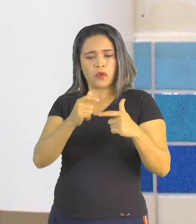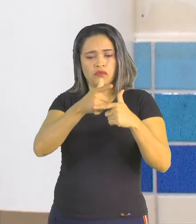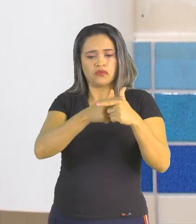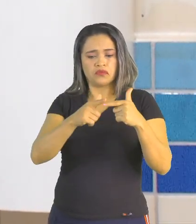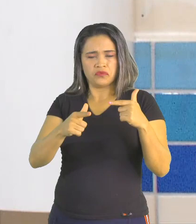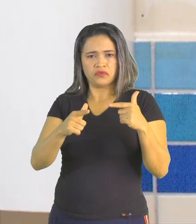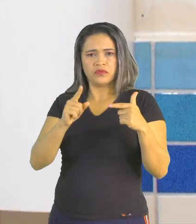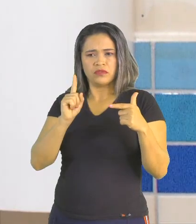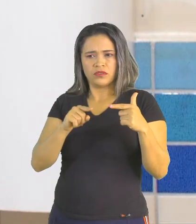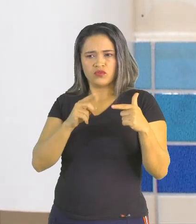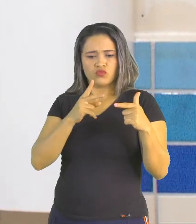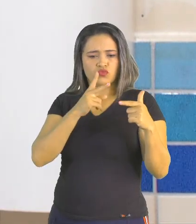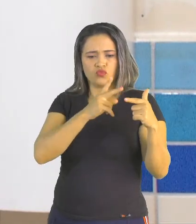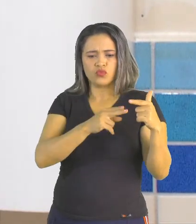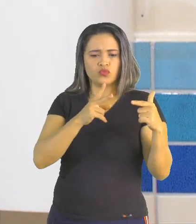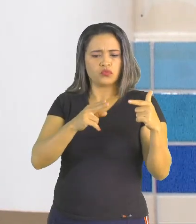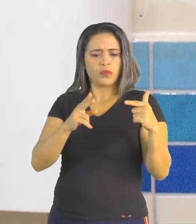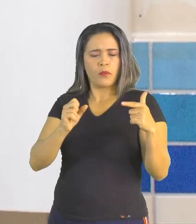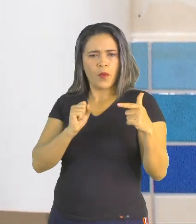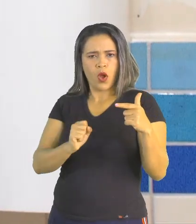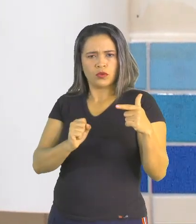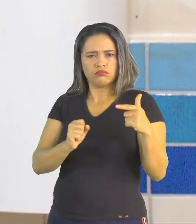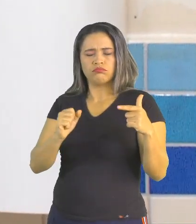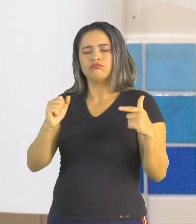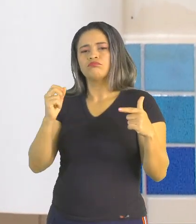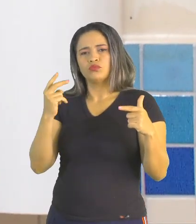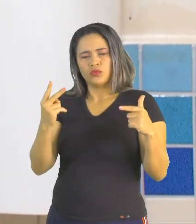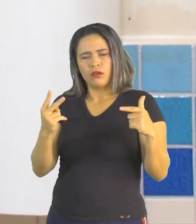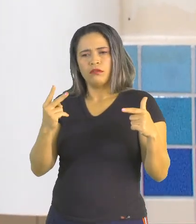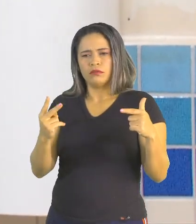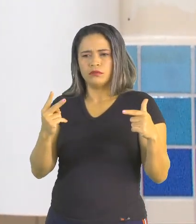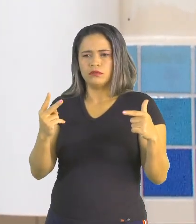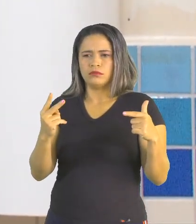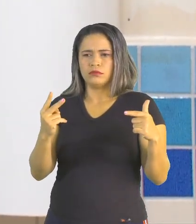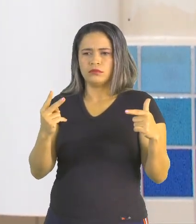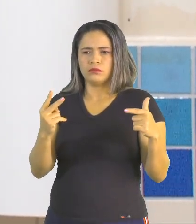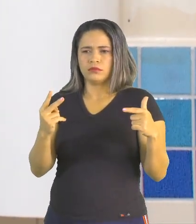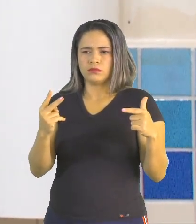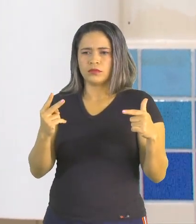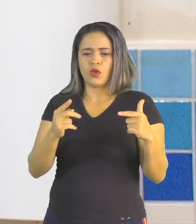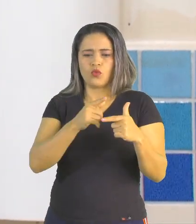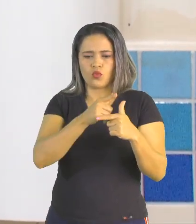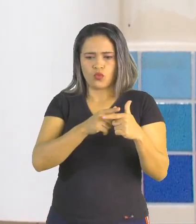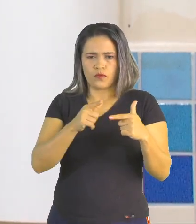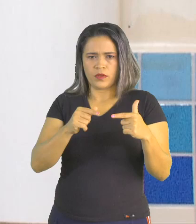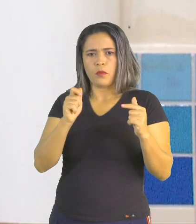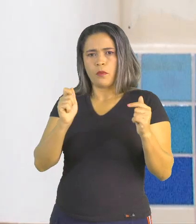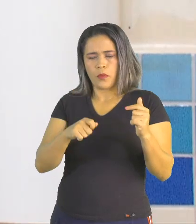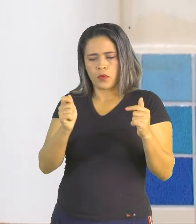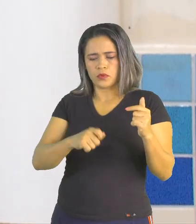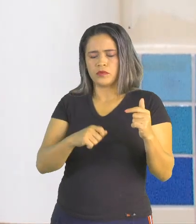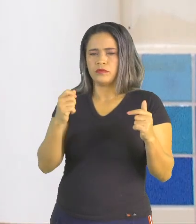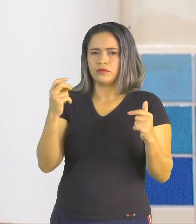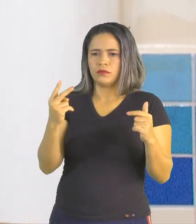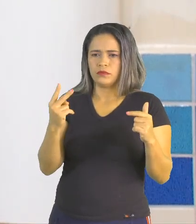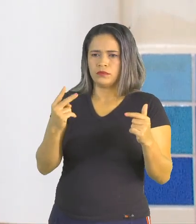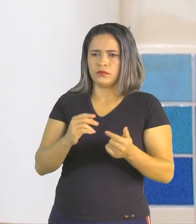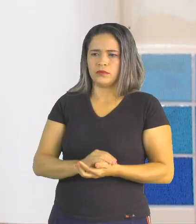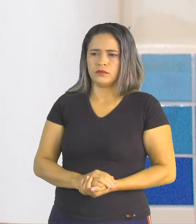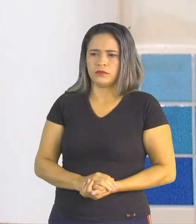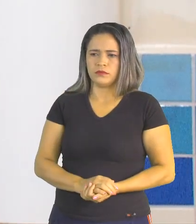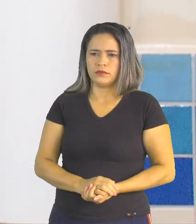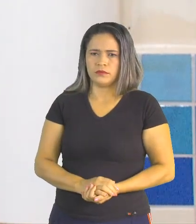ao mesmo tempo por 2. Então, o número que eu vou dividir vai ser aqui,